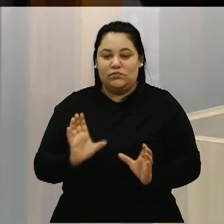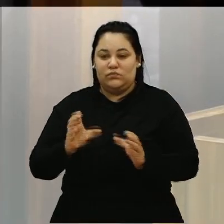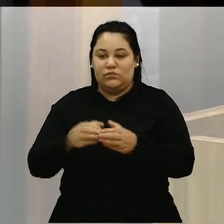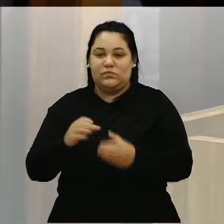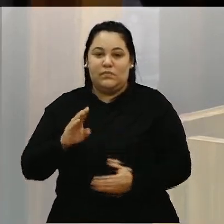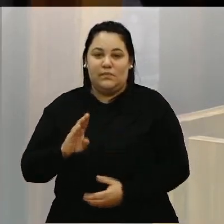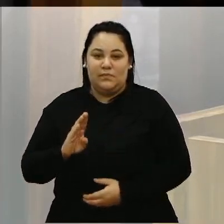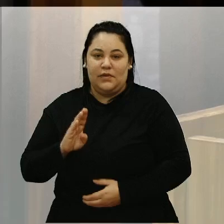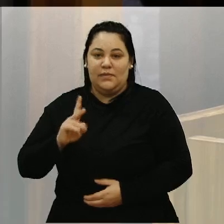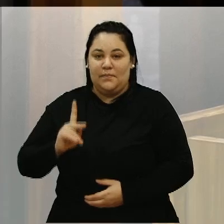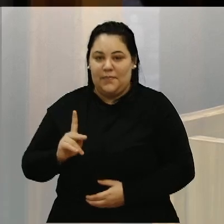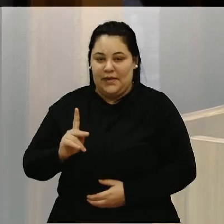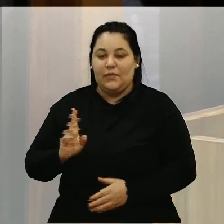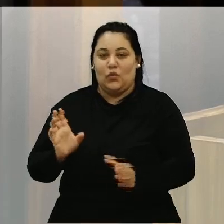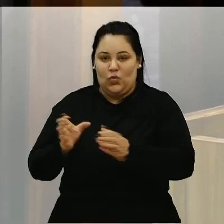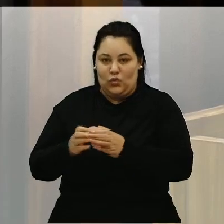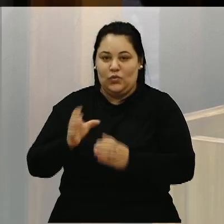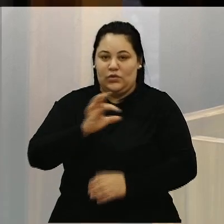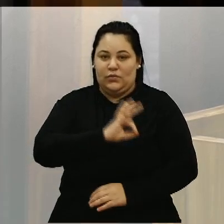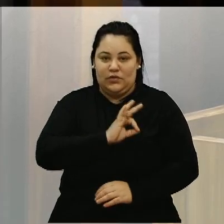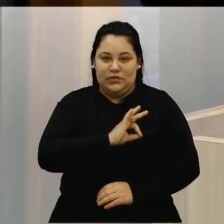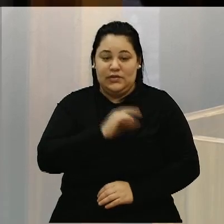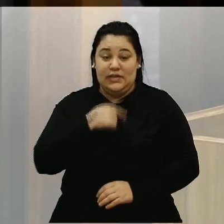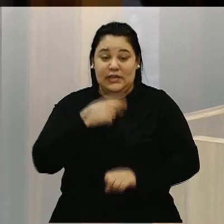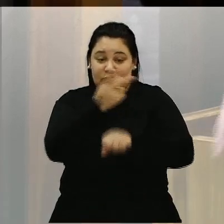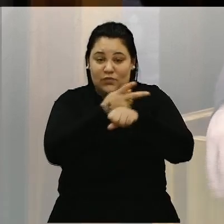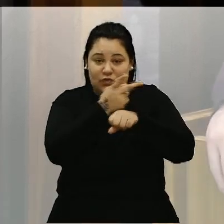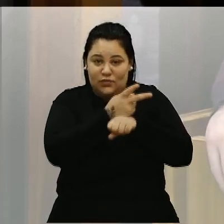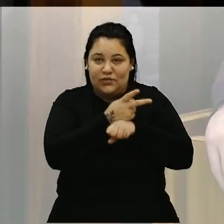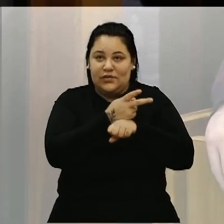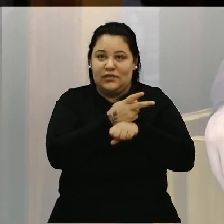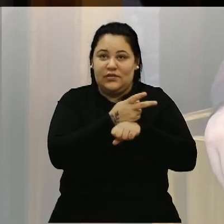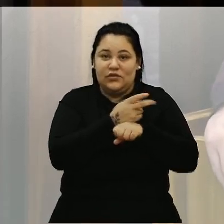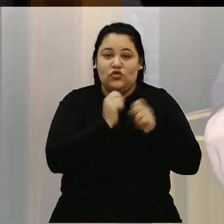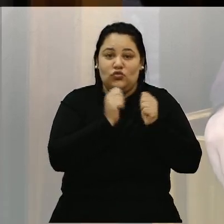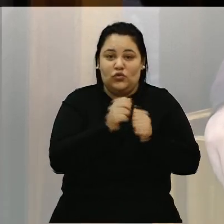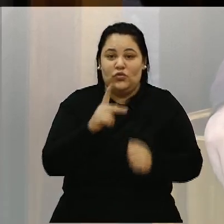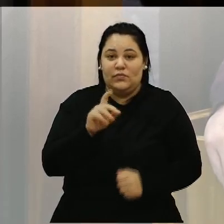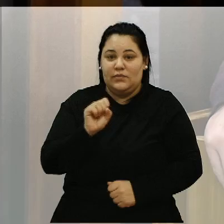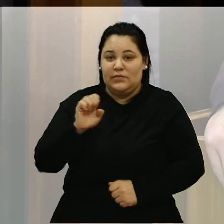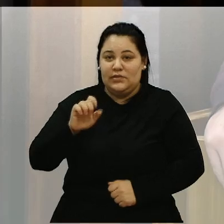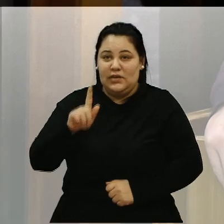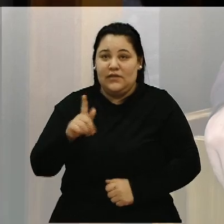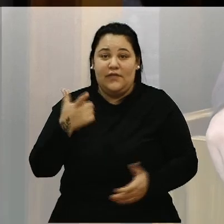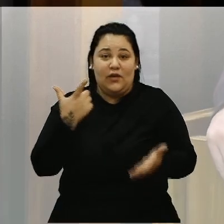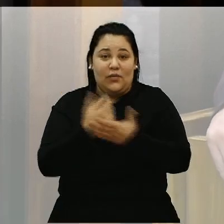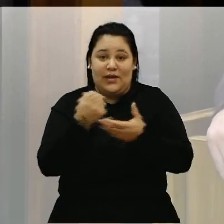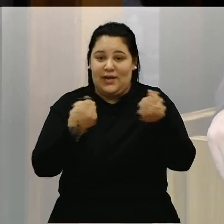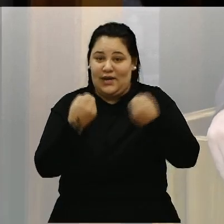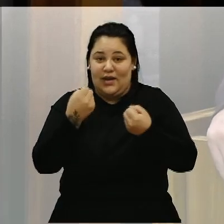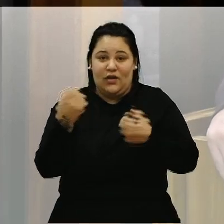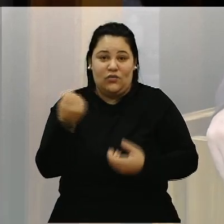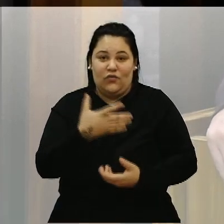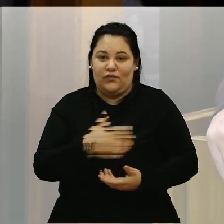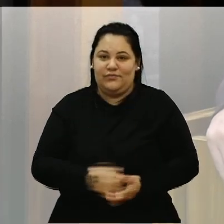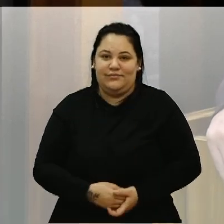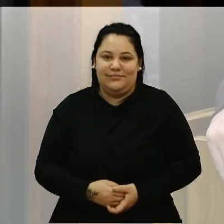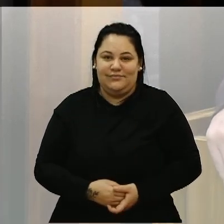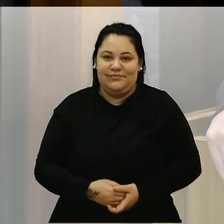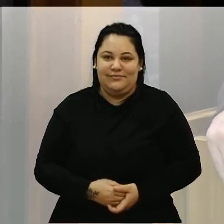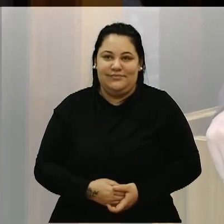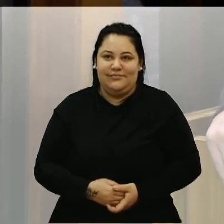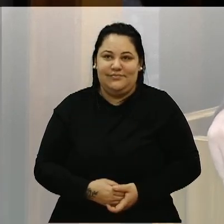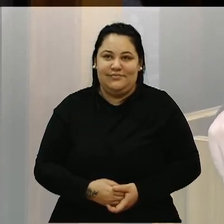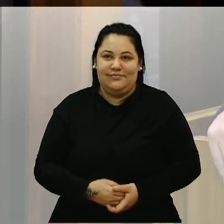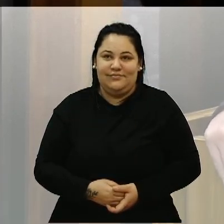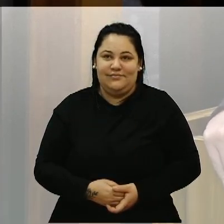verba que eles correram atrás do empresariado via PSEG, vai comprar 10 viaturas novas, 10 caminhonetes.